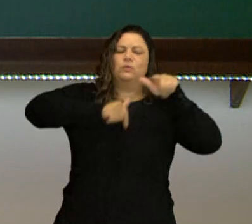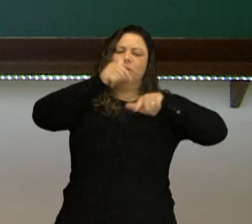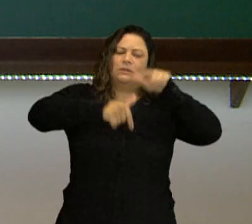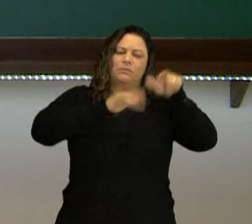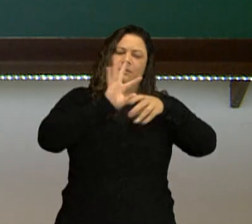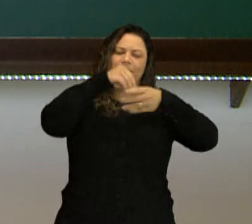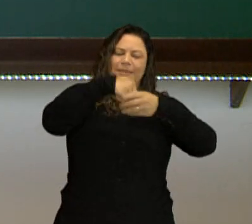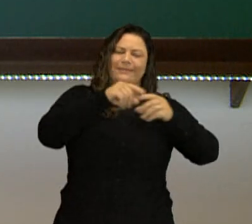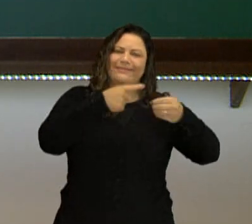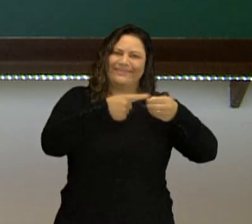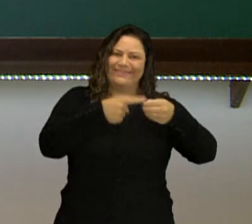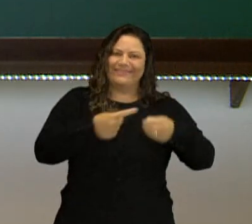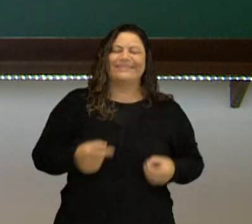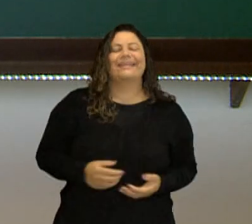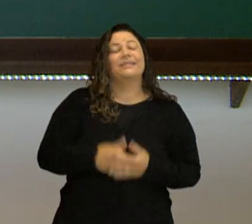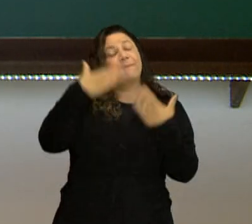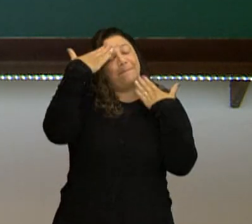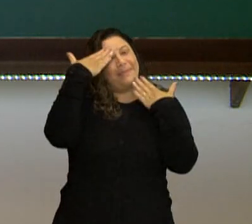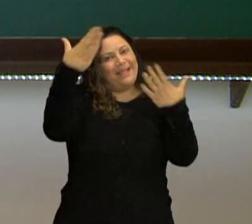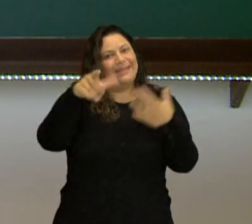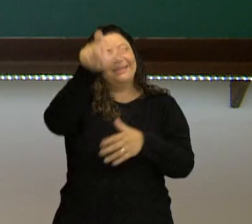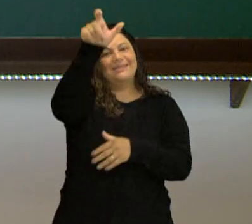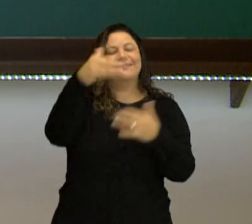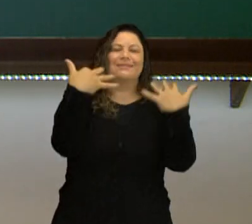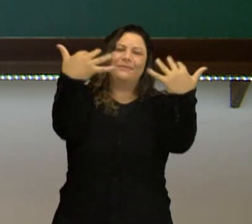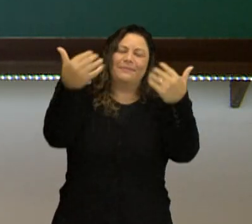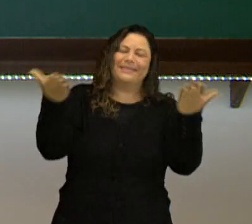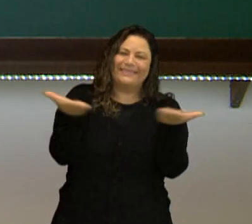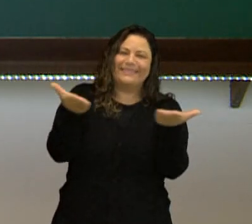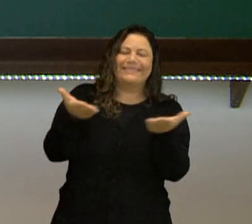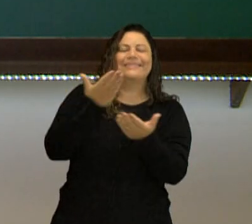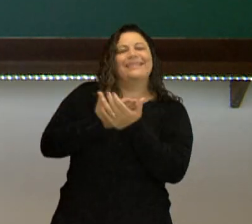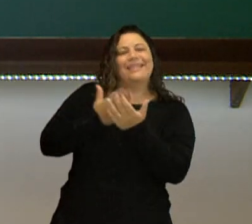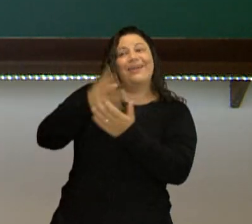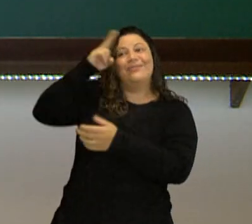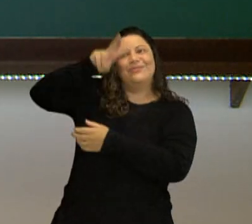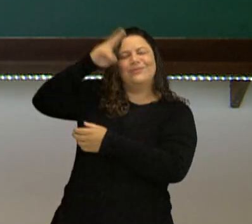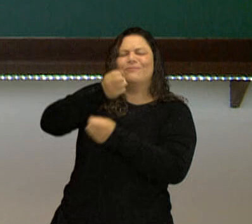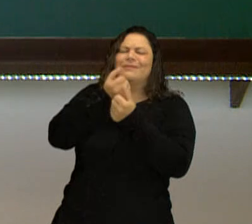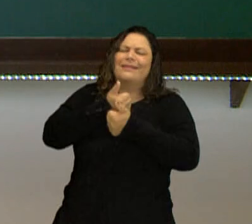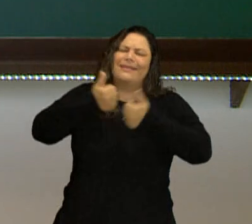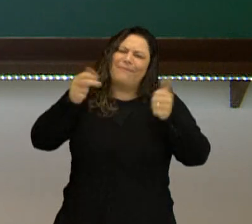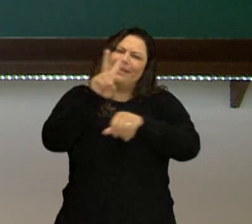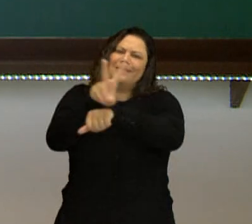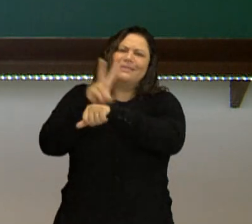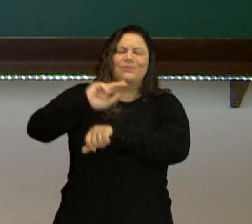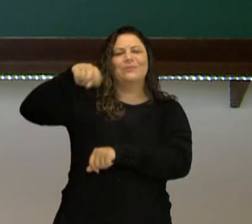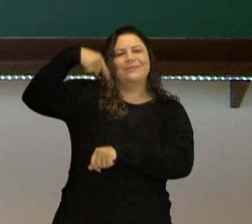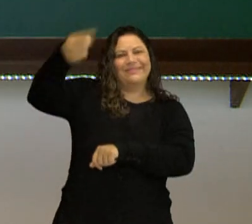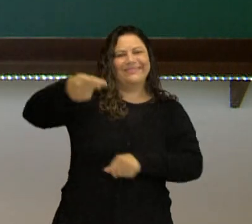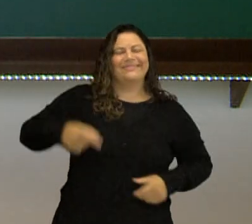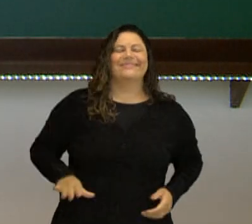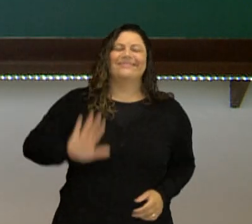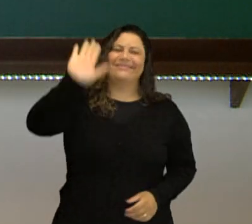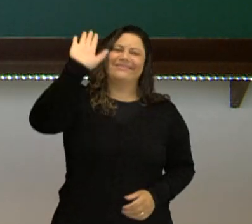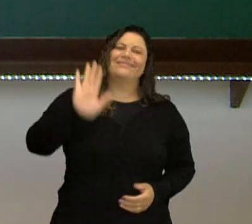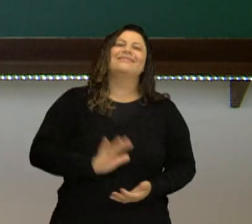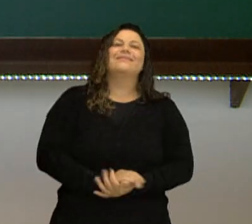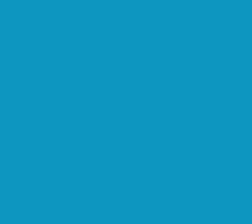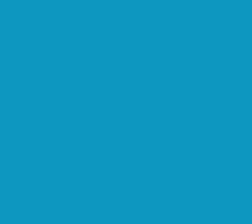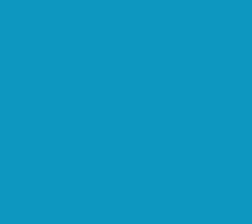dessas cidades. Agradeço a tua presença na aula de História, fiquem bem, se cuidem e até a próxima. Tchau, tchau.